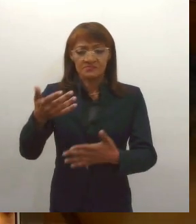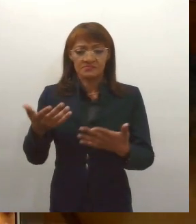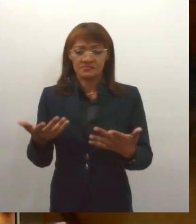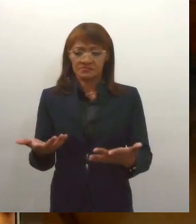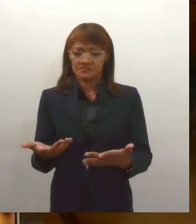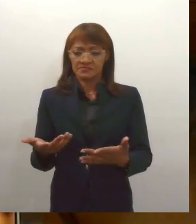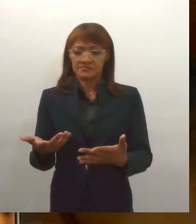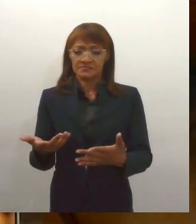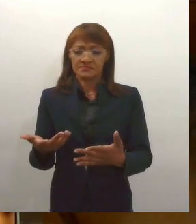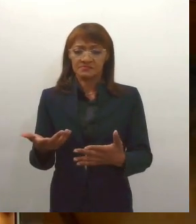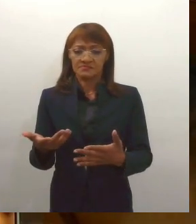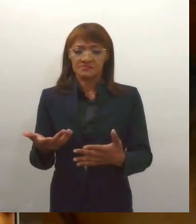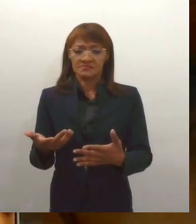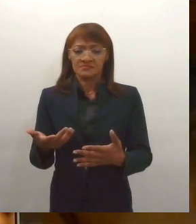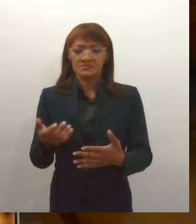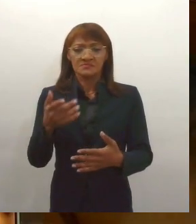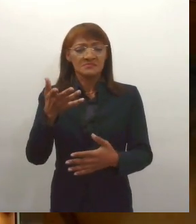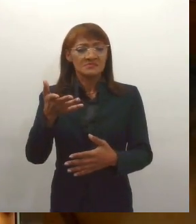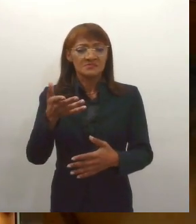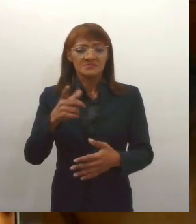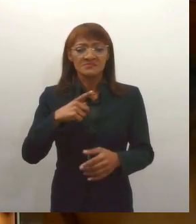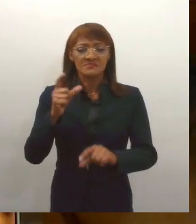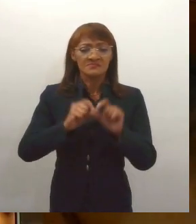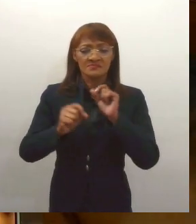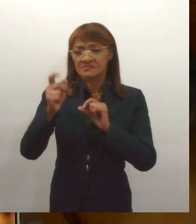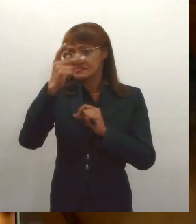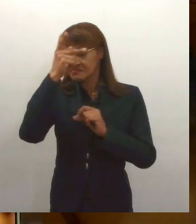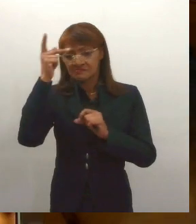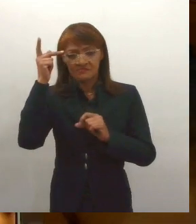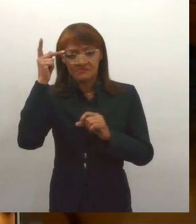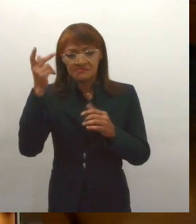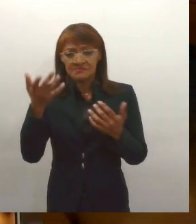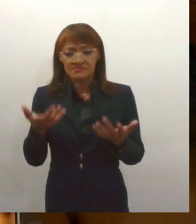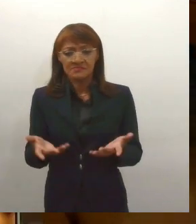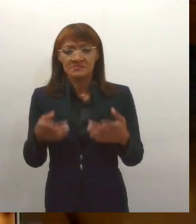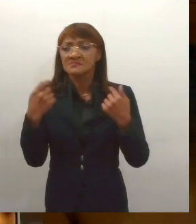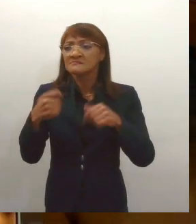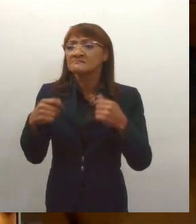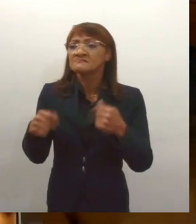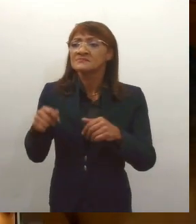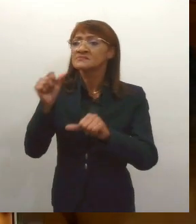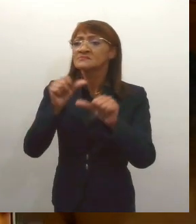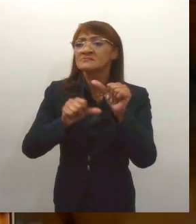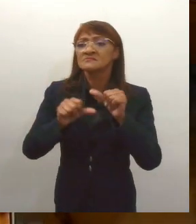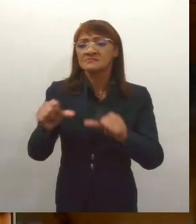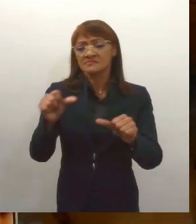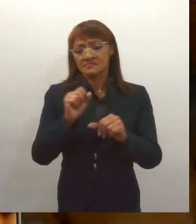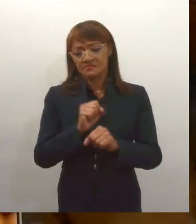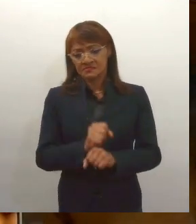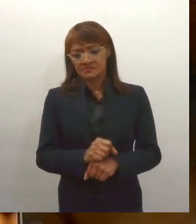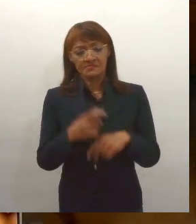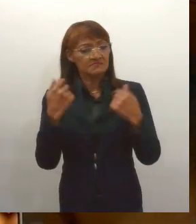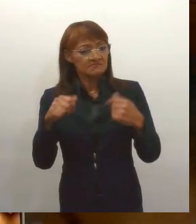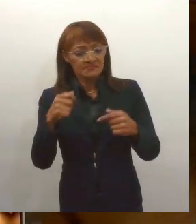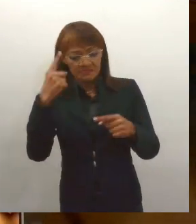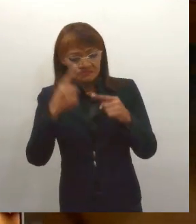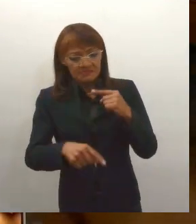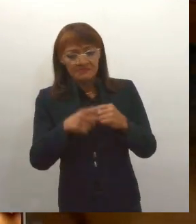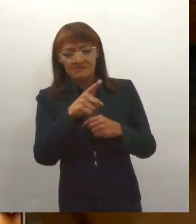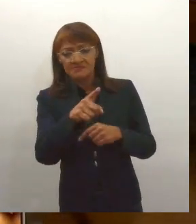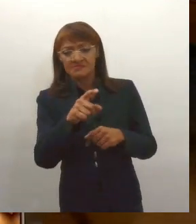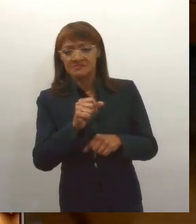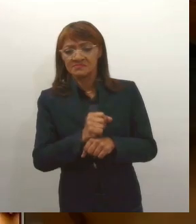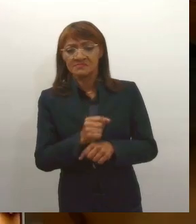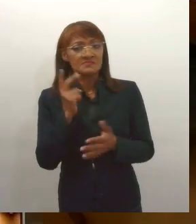dizendo precisamos fazer alguma coisa precisamos parar porque eles sempre é acostumado